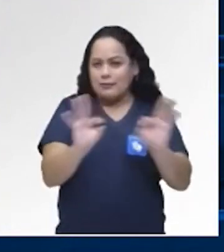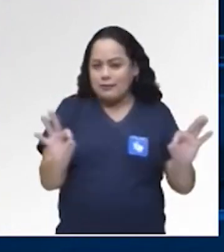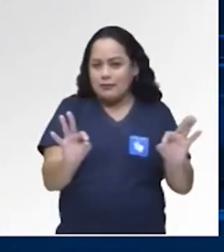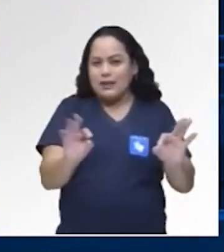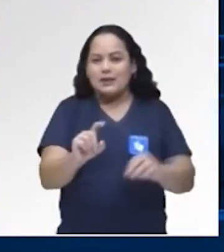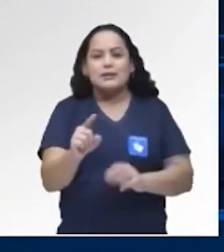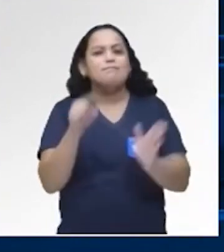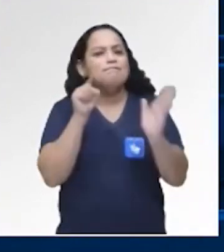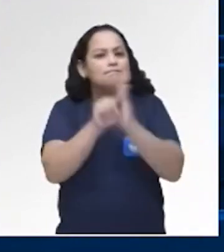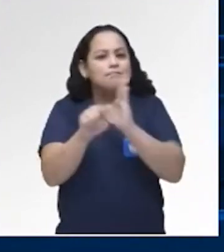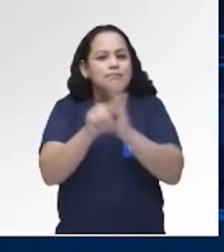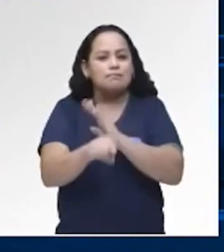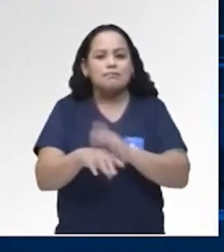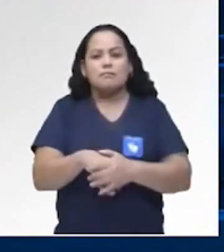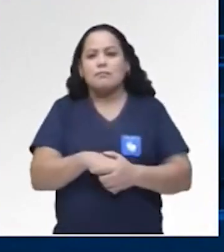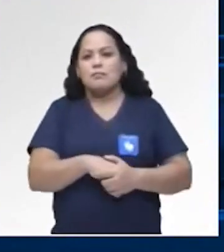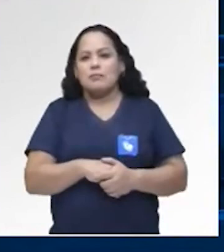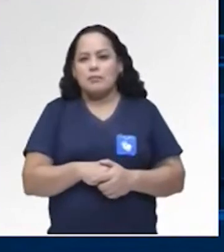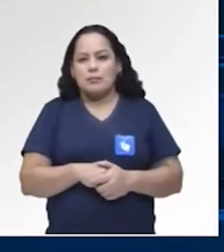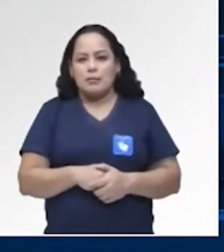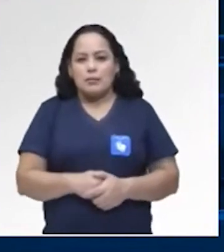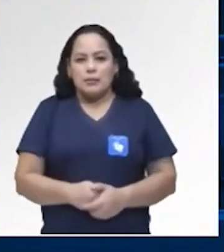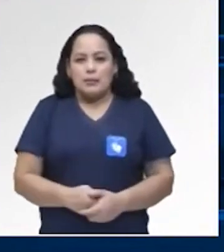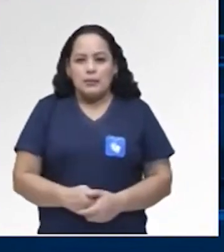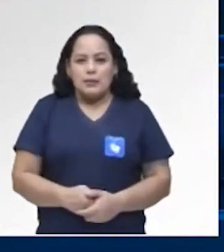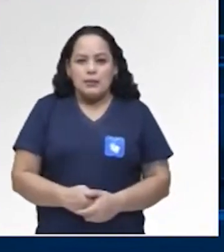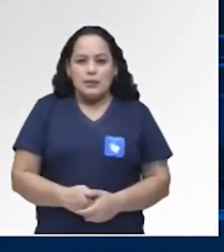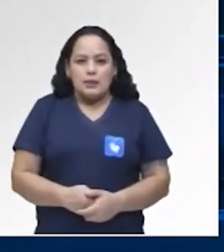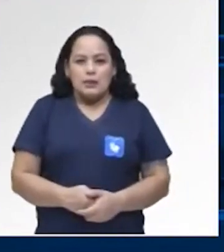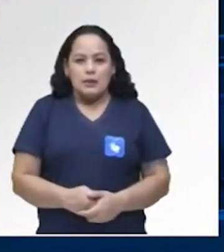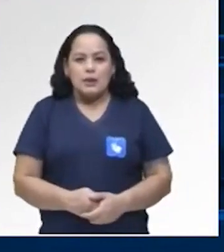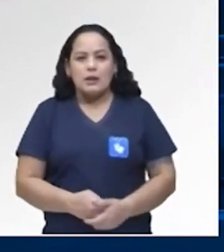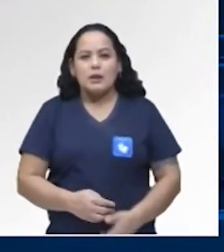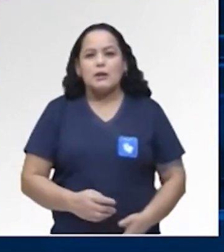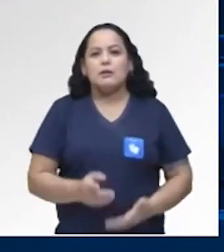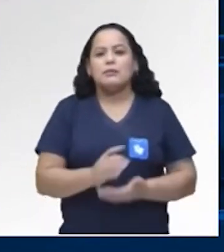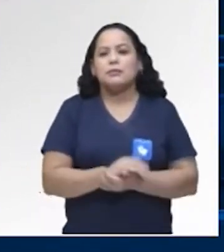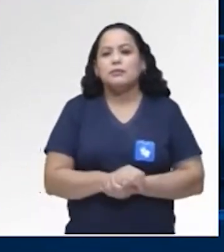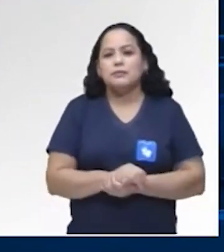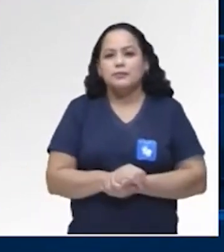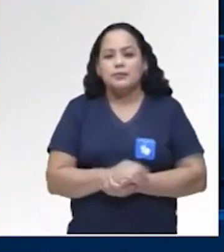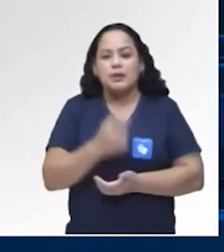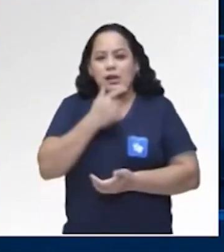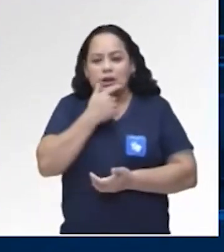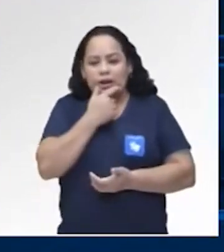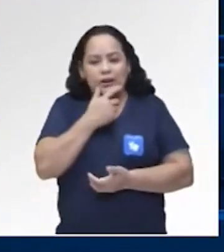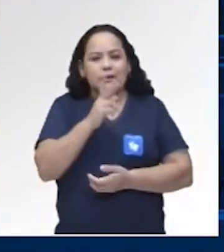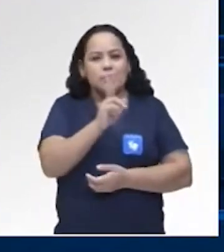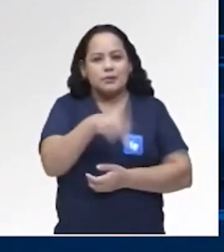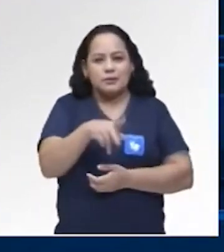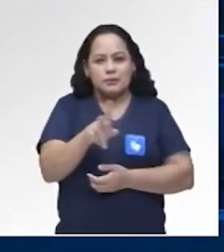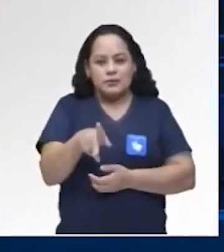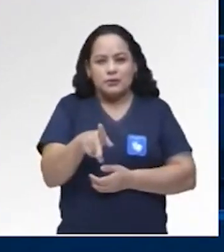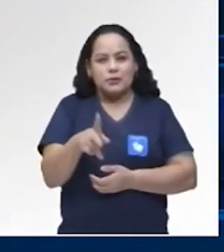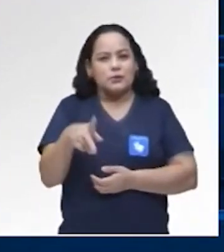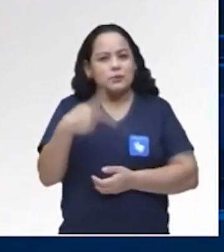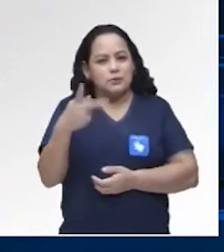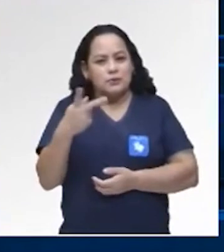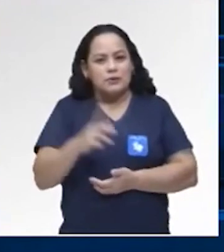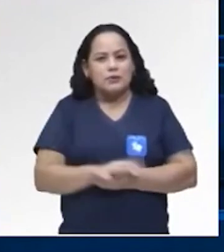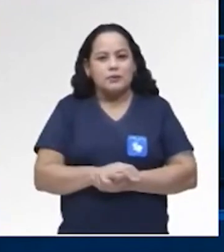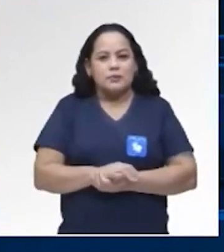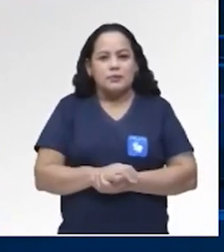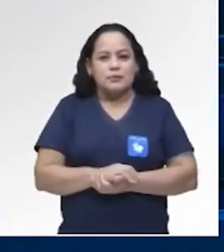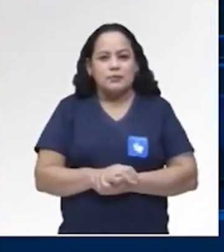Outro exemplo aqui para a gente analisar. I'm not going to have any difficulty with English language. Eu não vou ter